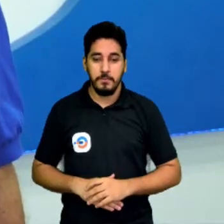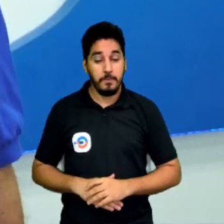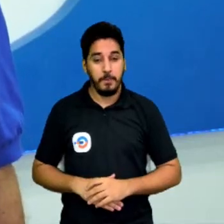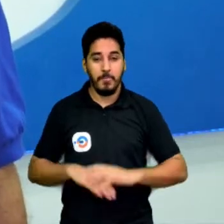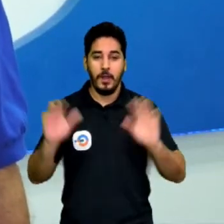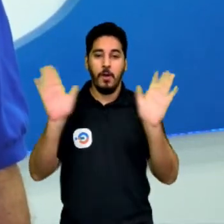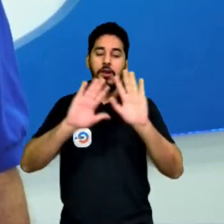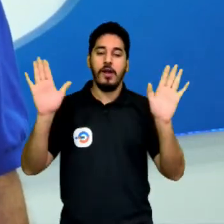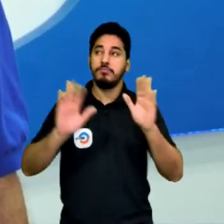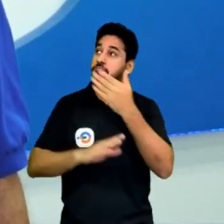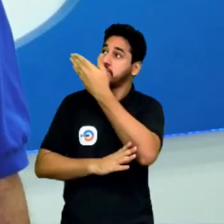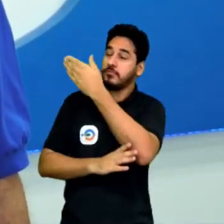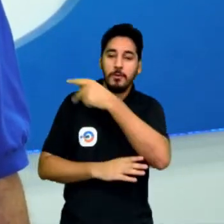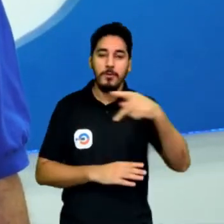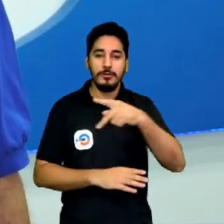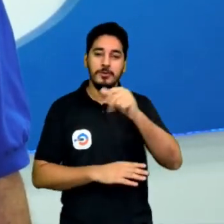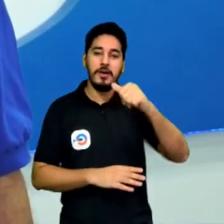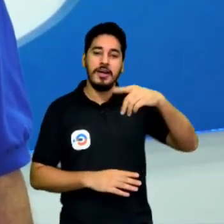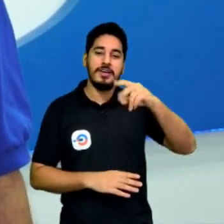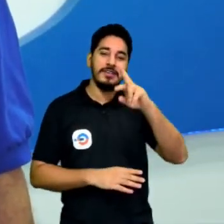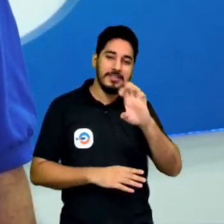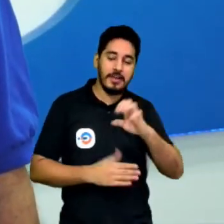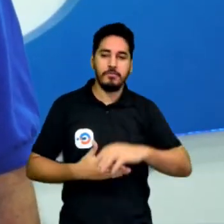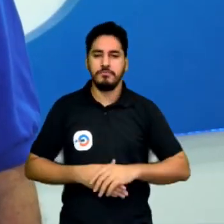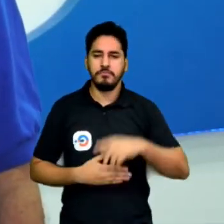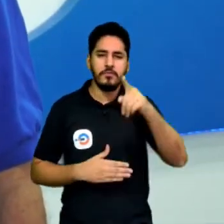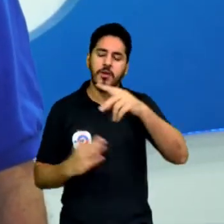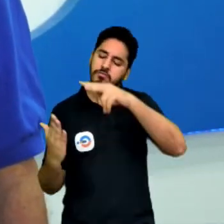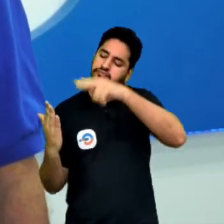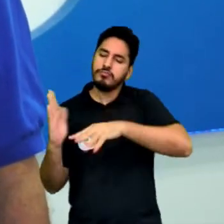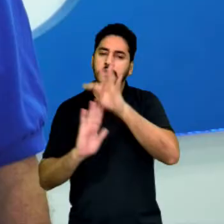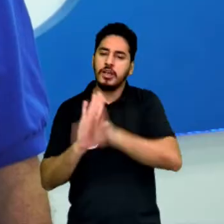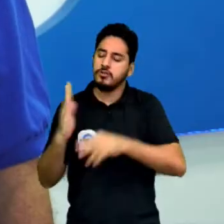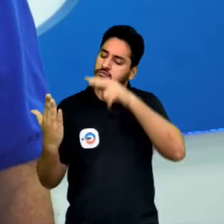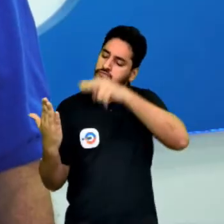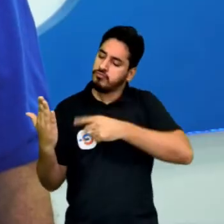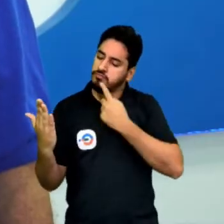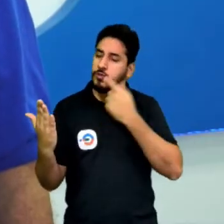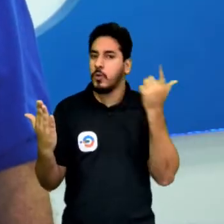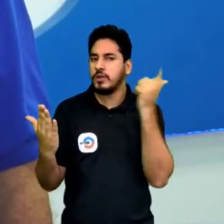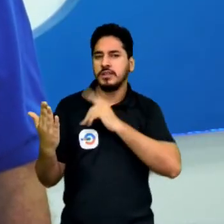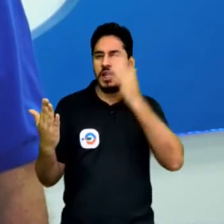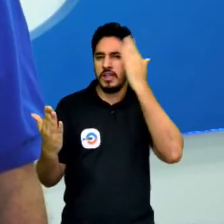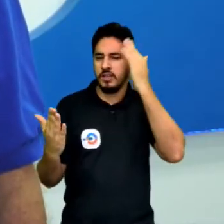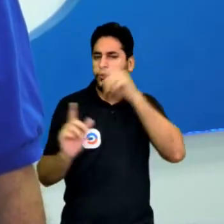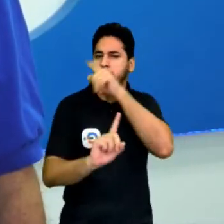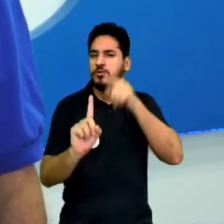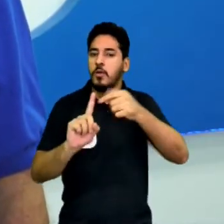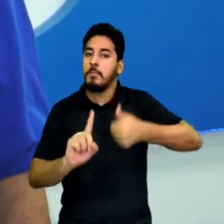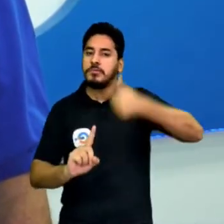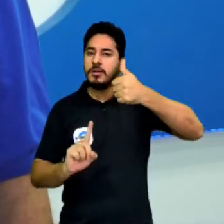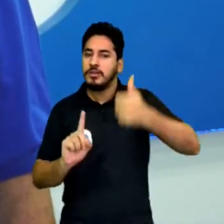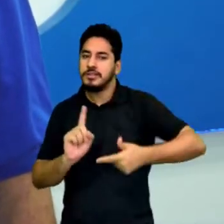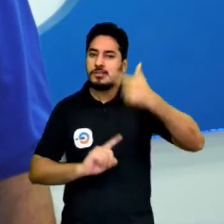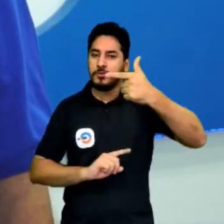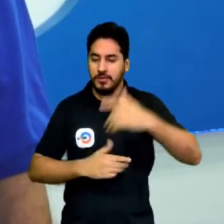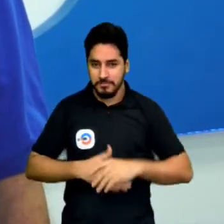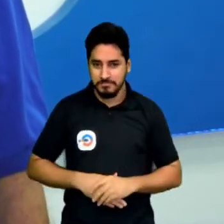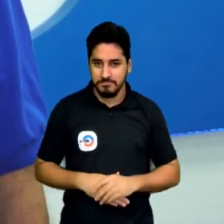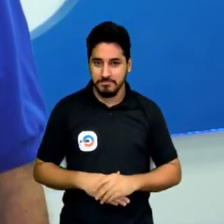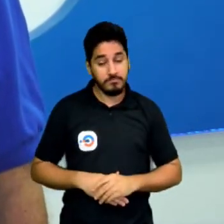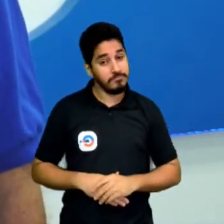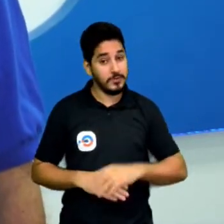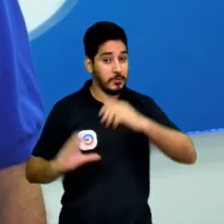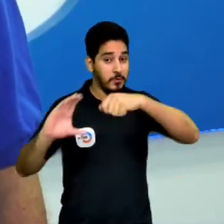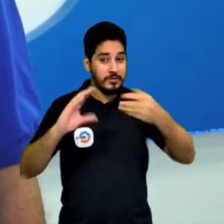Olá, sou o professor André Servinskis. Quando você lê um texto, consegue identificar a ideia principal e as secundárias? No